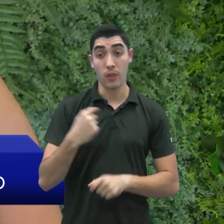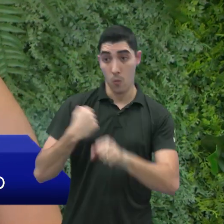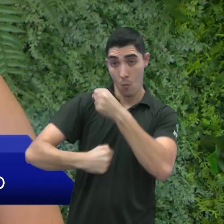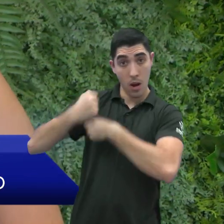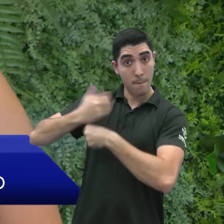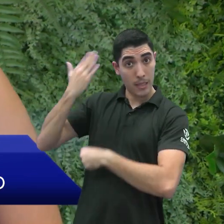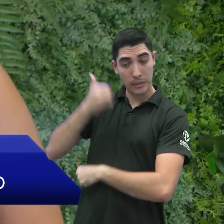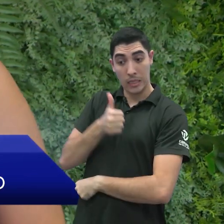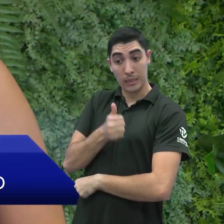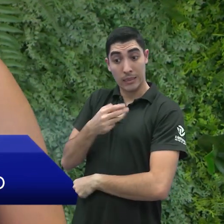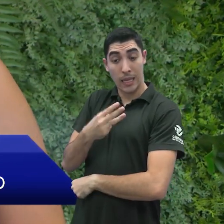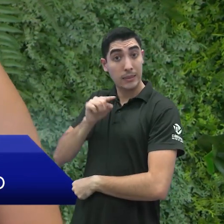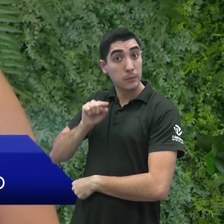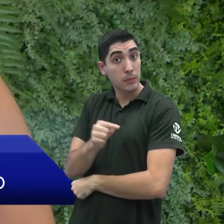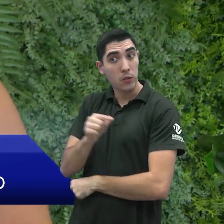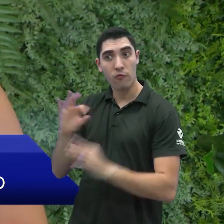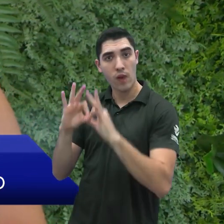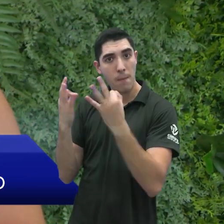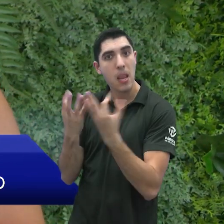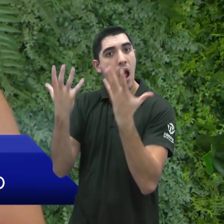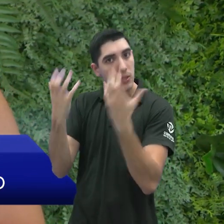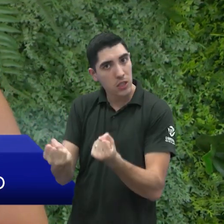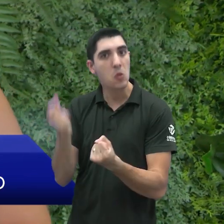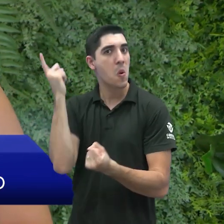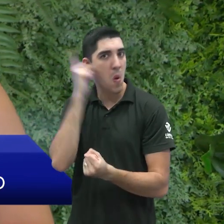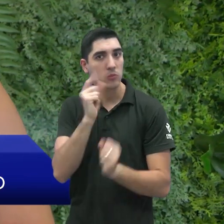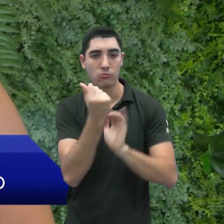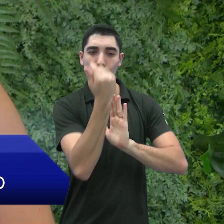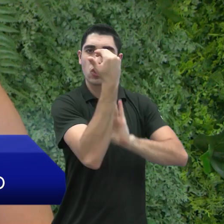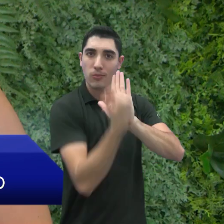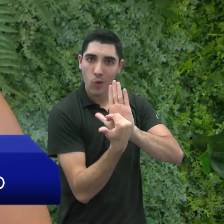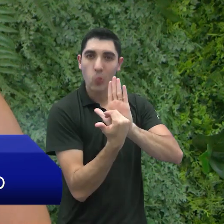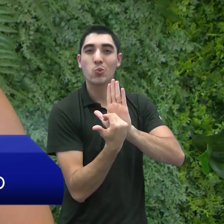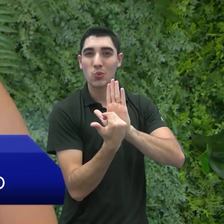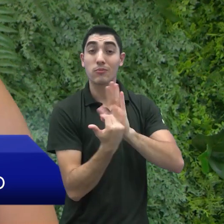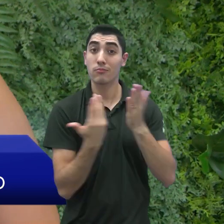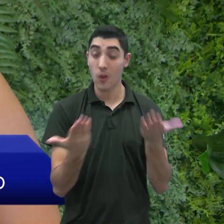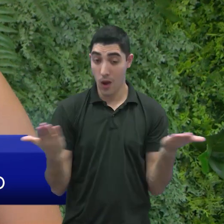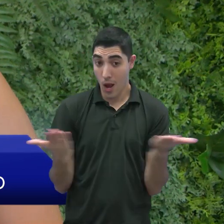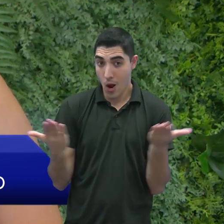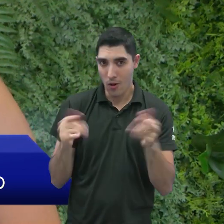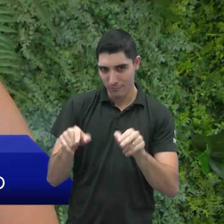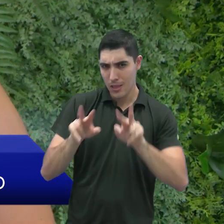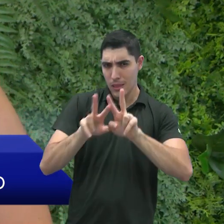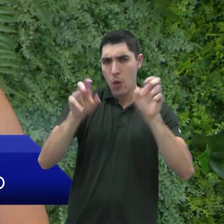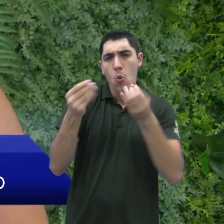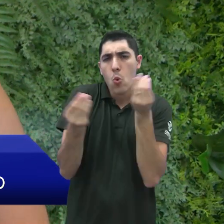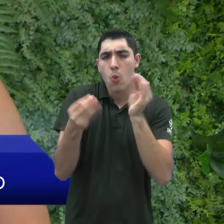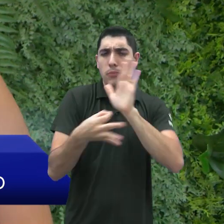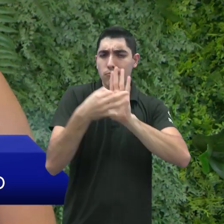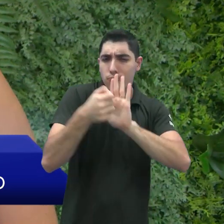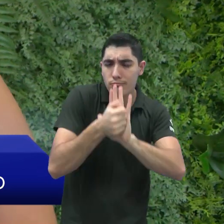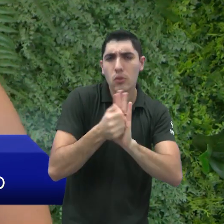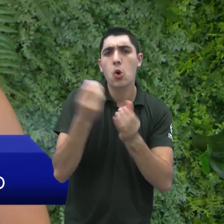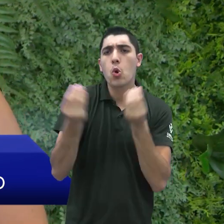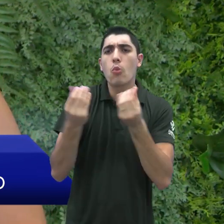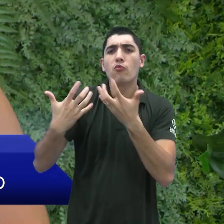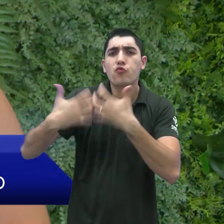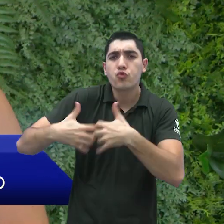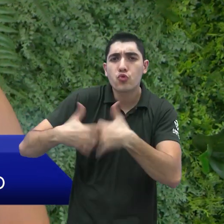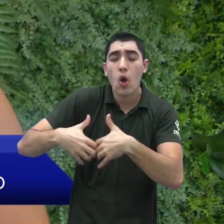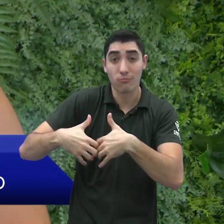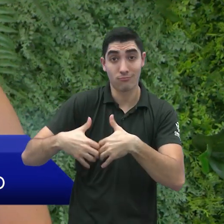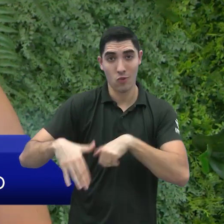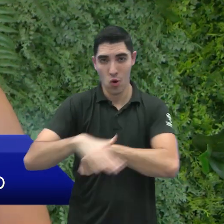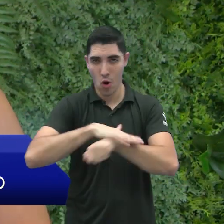mil foram incluídas para receber o benefício que concede desconto na conta de luz. E sobre o assunto, como funciona e como se cadastrar,